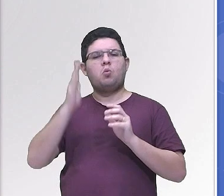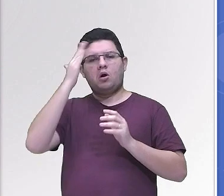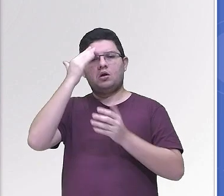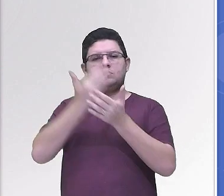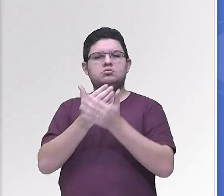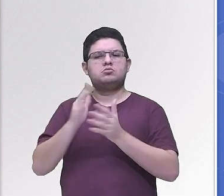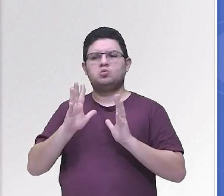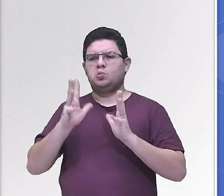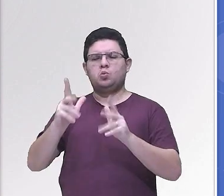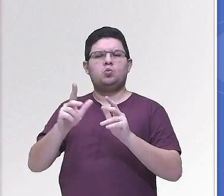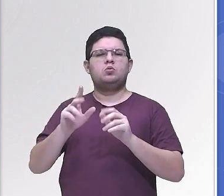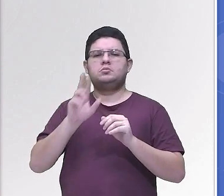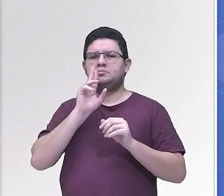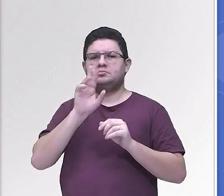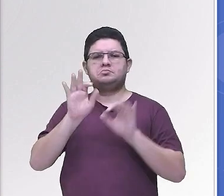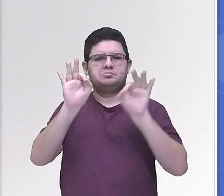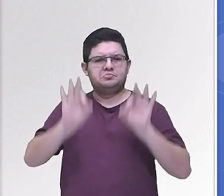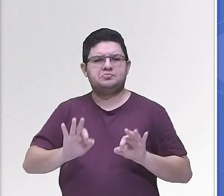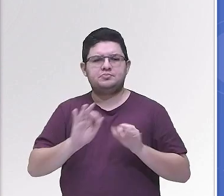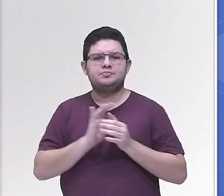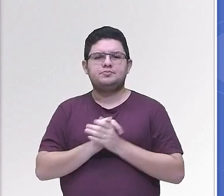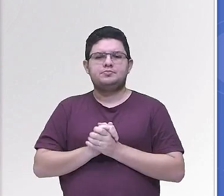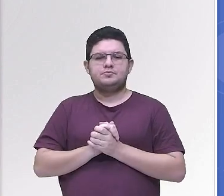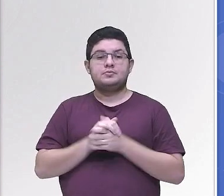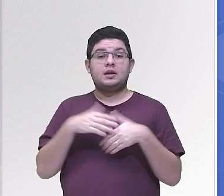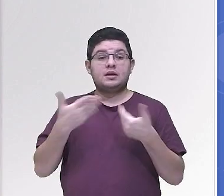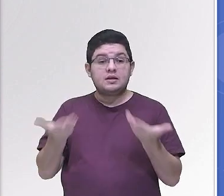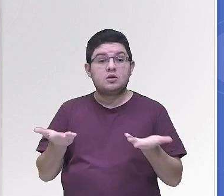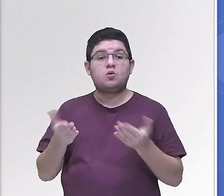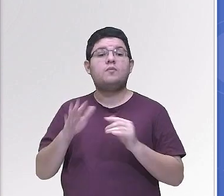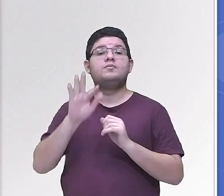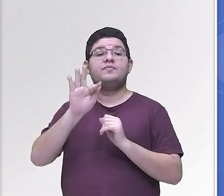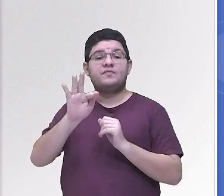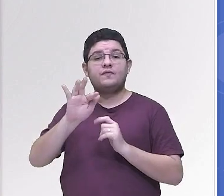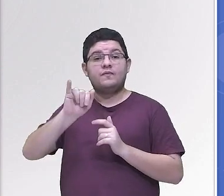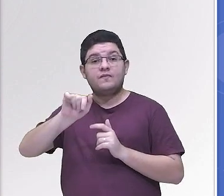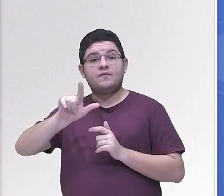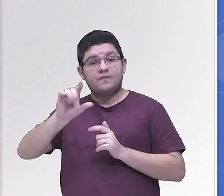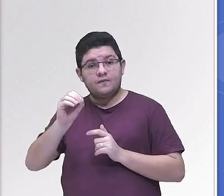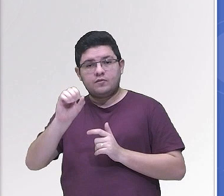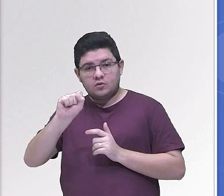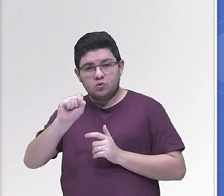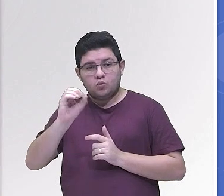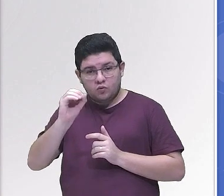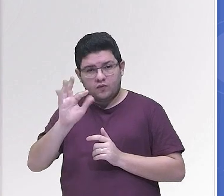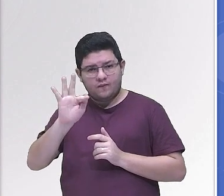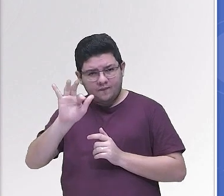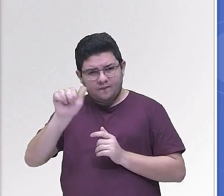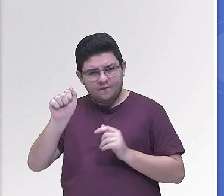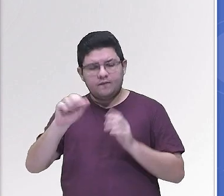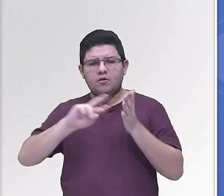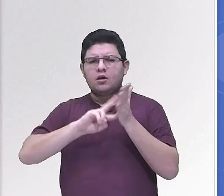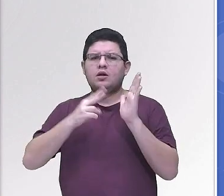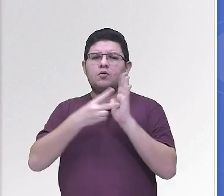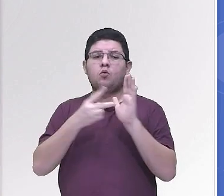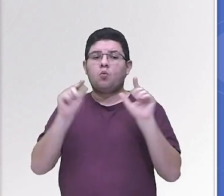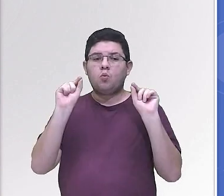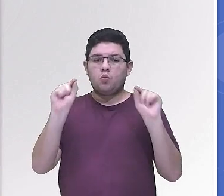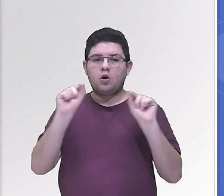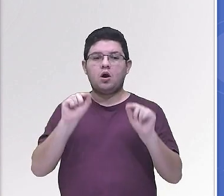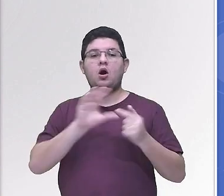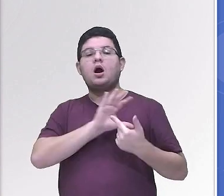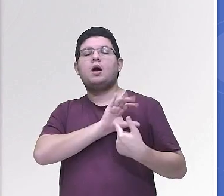assim, no sentido etimológico da palavra, ou seja, na origem da palavra, a filosofia é amor